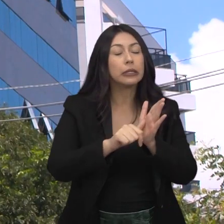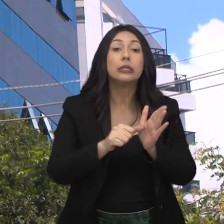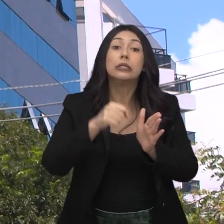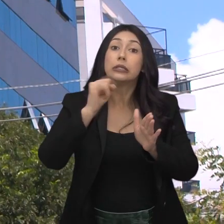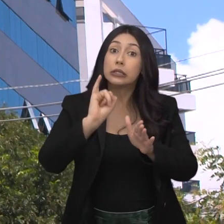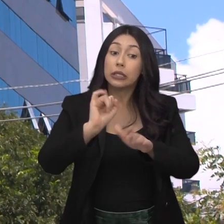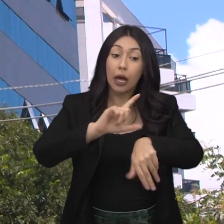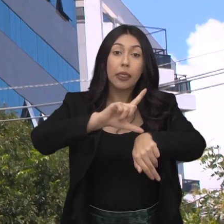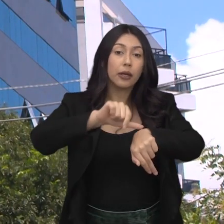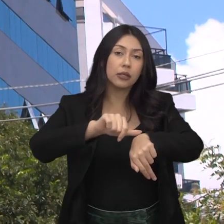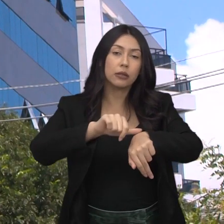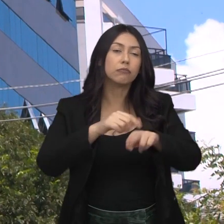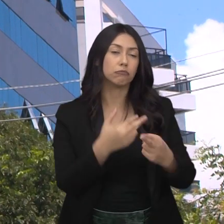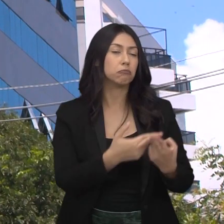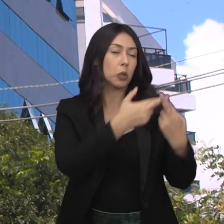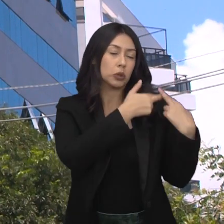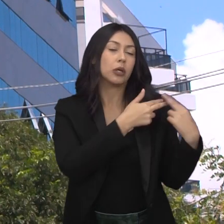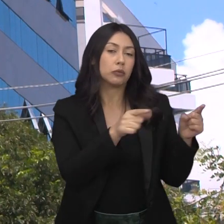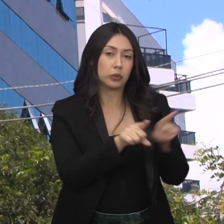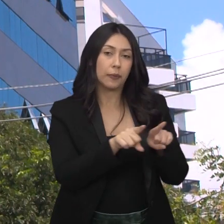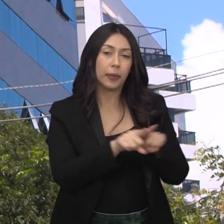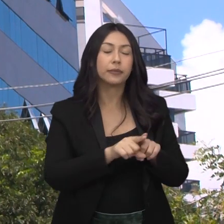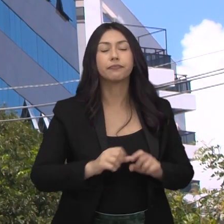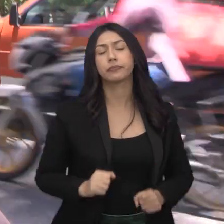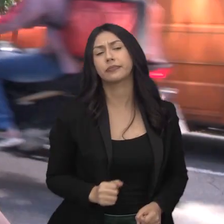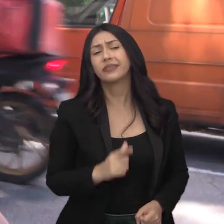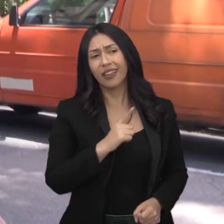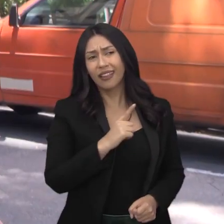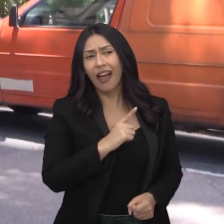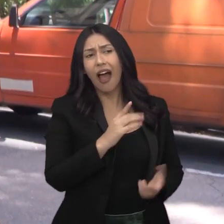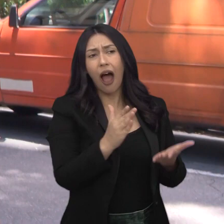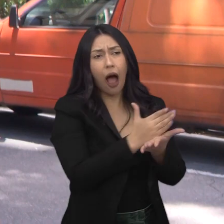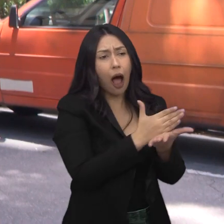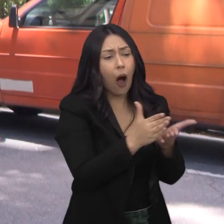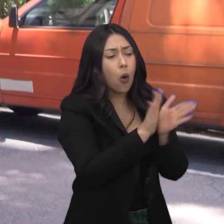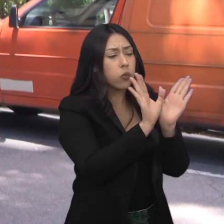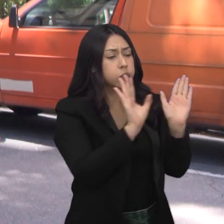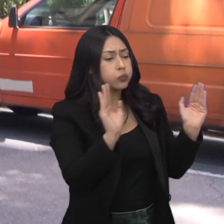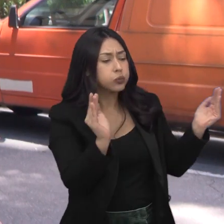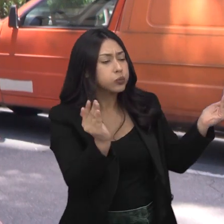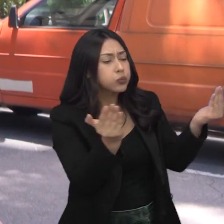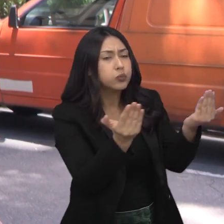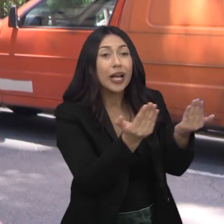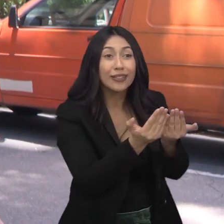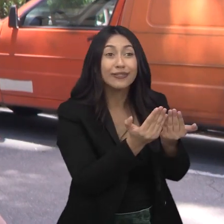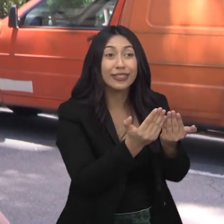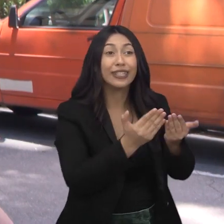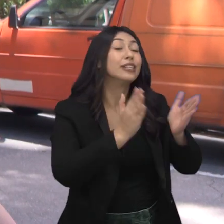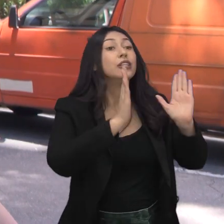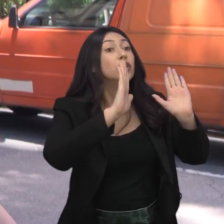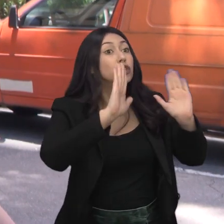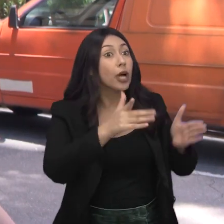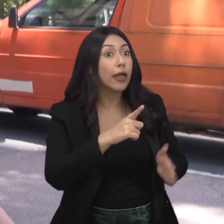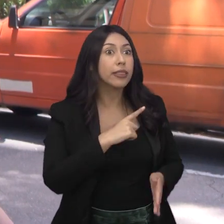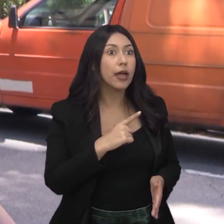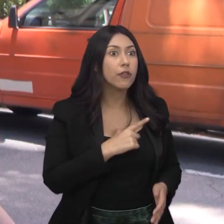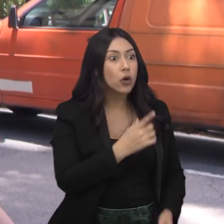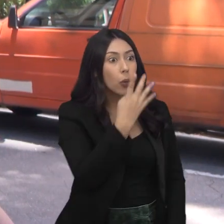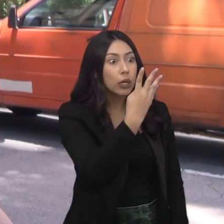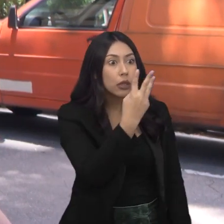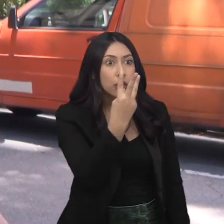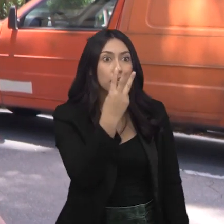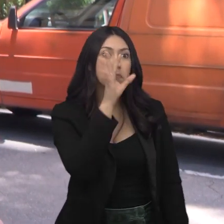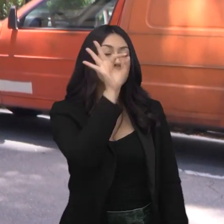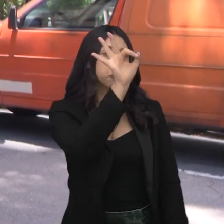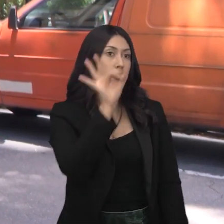depois assume a cobrança da taxa de condomínio. Existe sim alguns condomínios que eu administro que a inadimplência já chegou